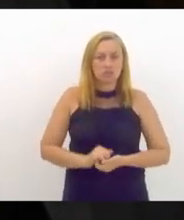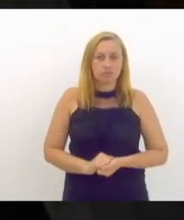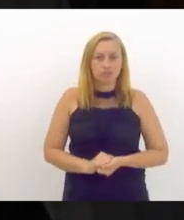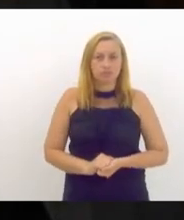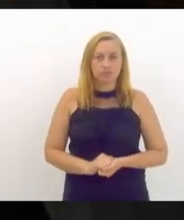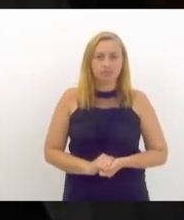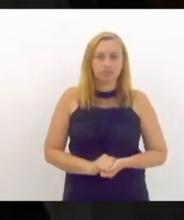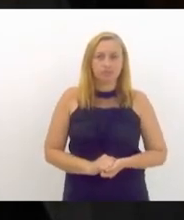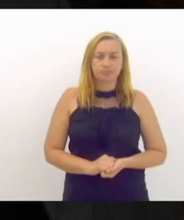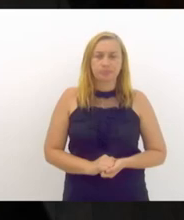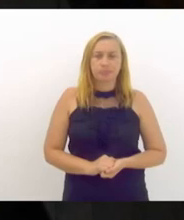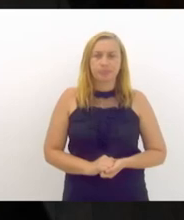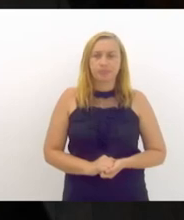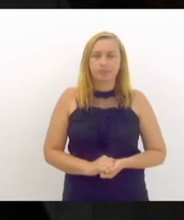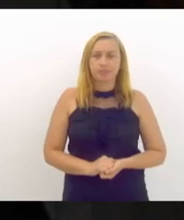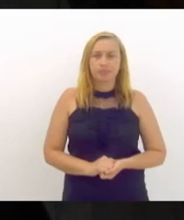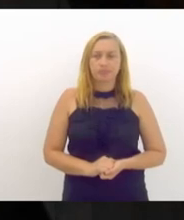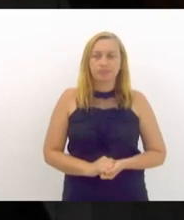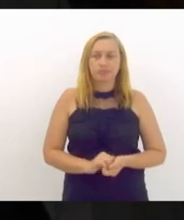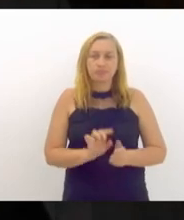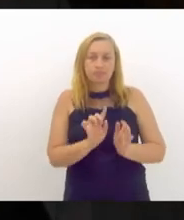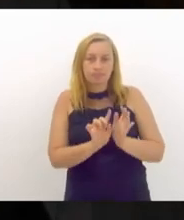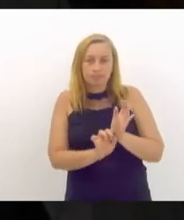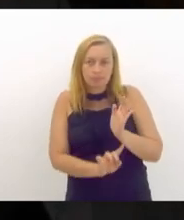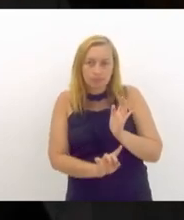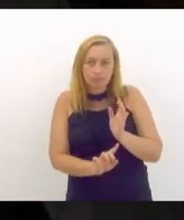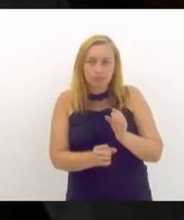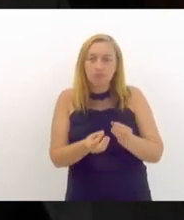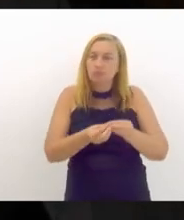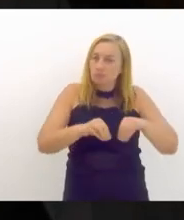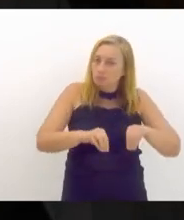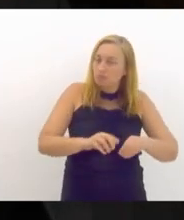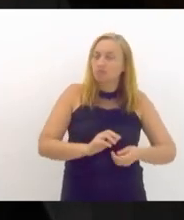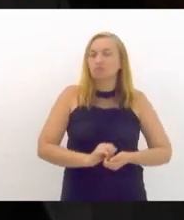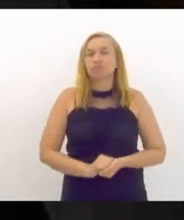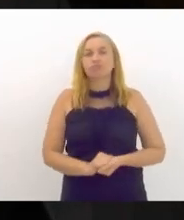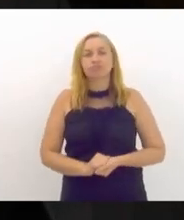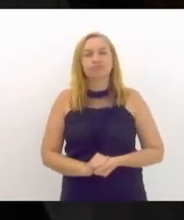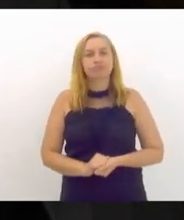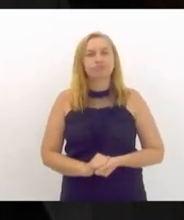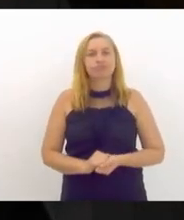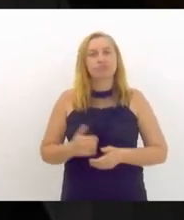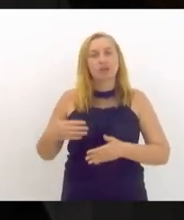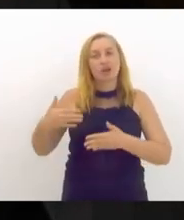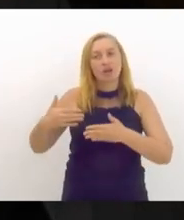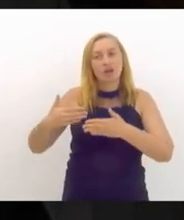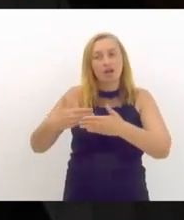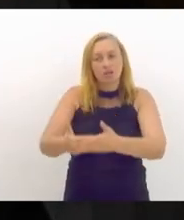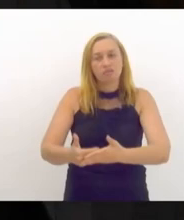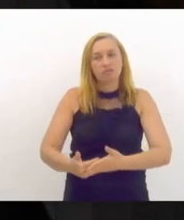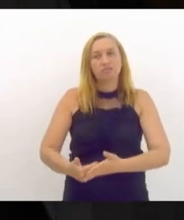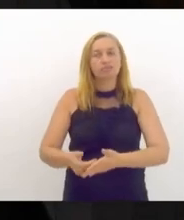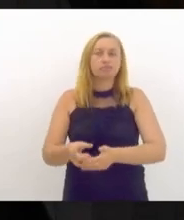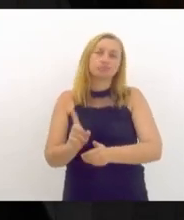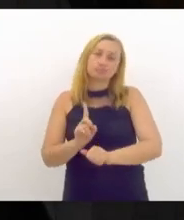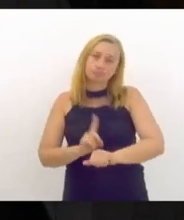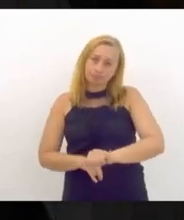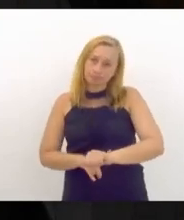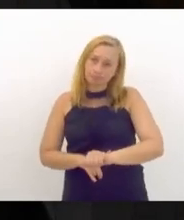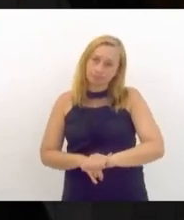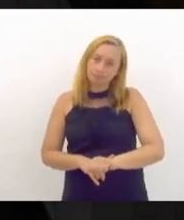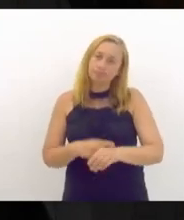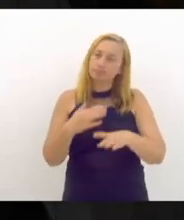municípios, para minorar esses efeitos e fazer que, ao longo do tempo,